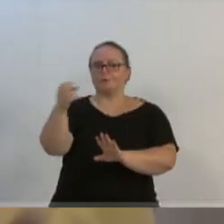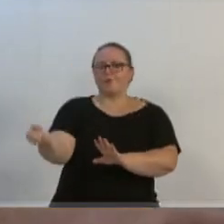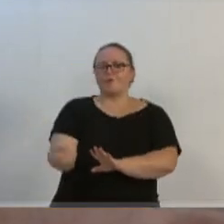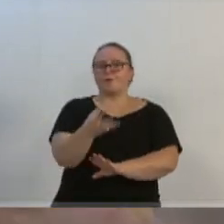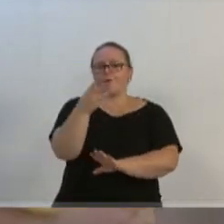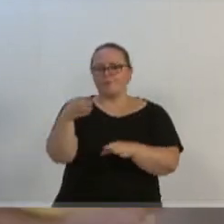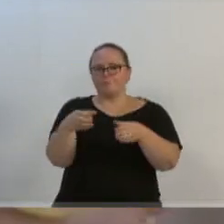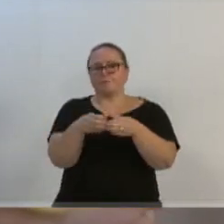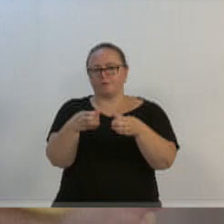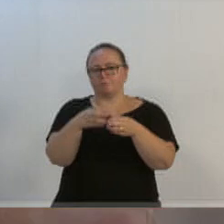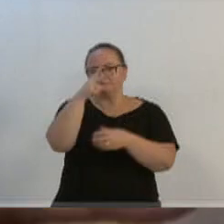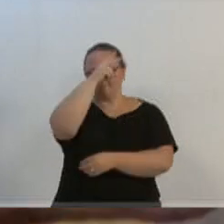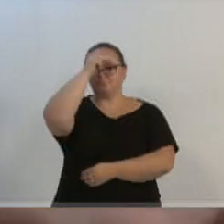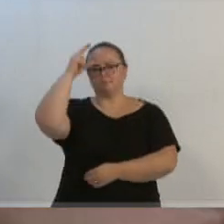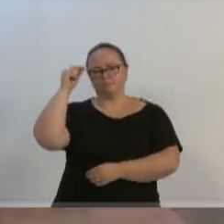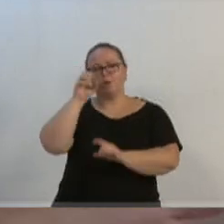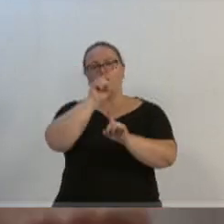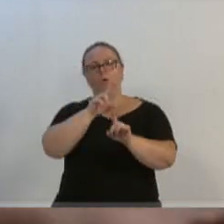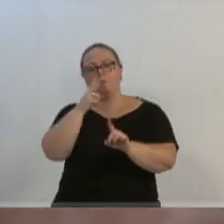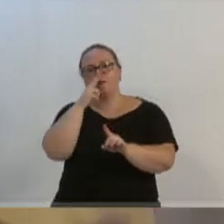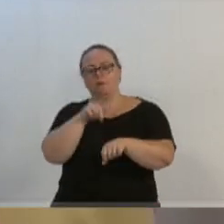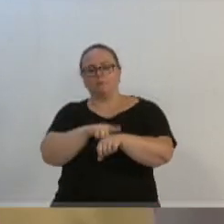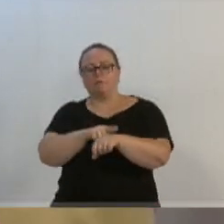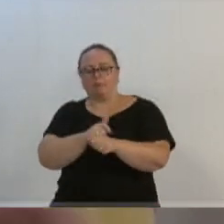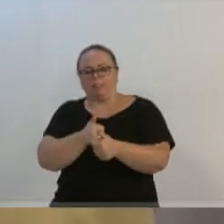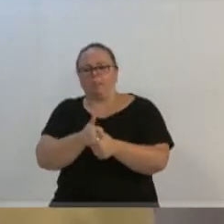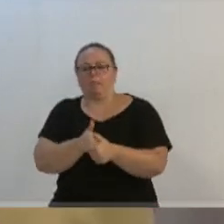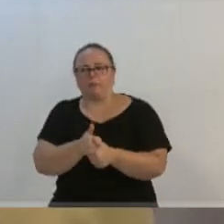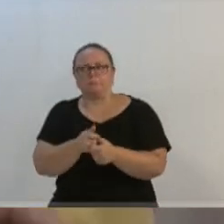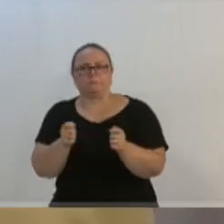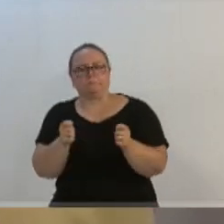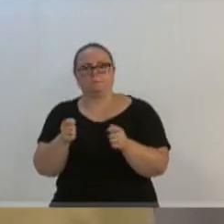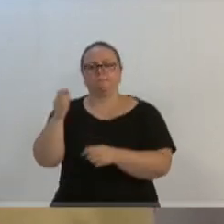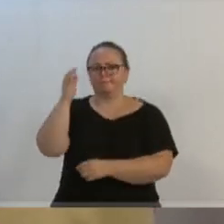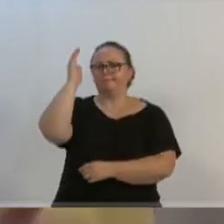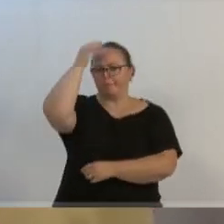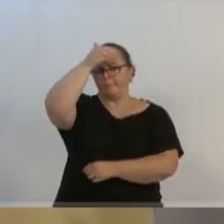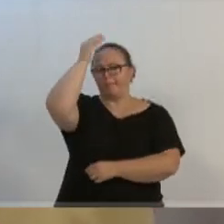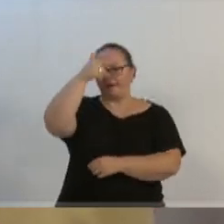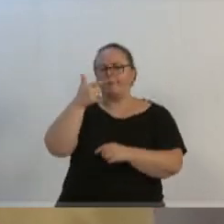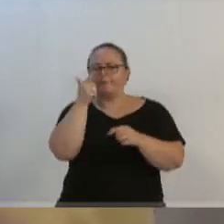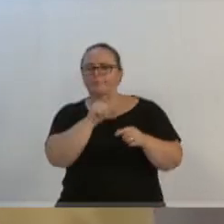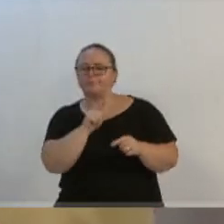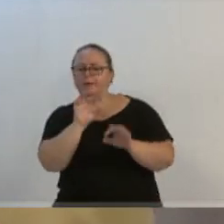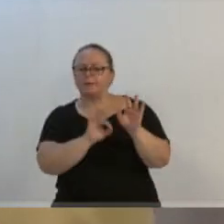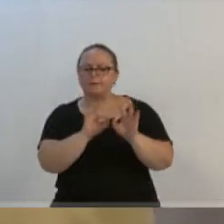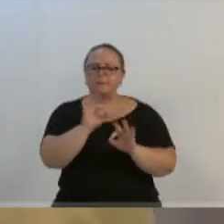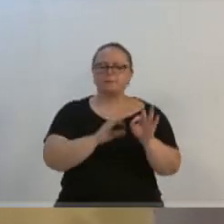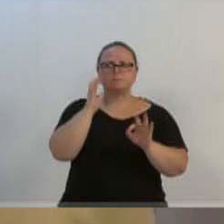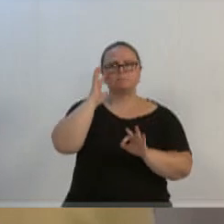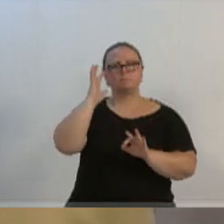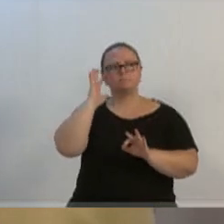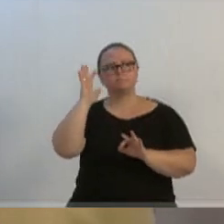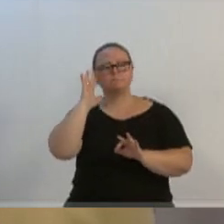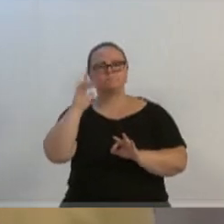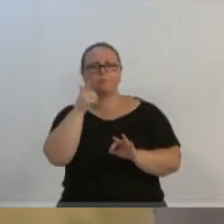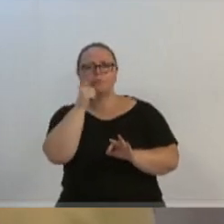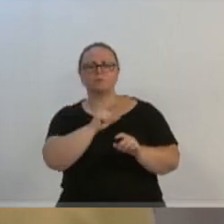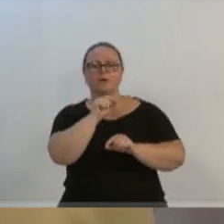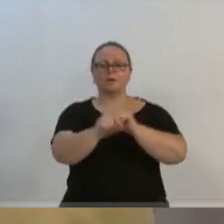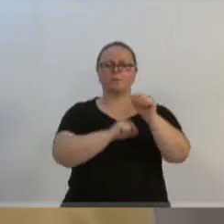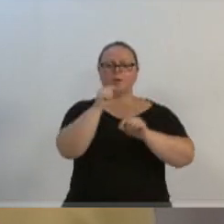enfim, ou talvez o prefeito ainda em tempo, o prefeito Mário, aí na sua reforma administrativa, repense as suas ações e, quem sabe, corra